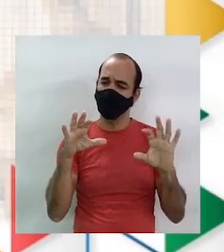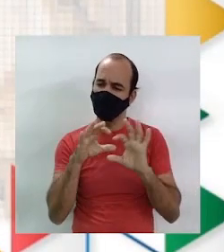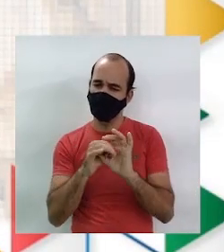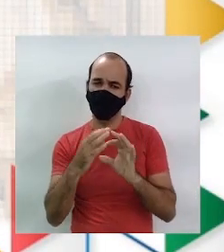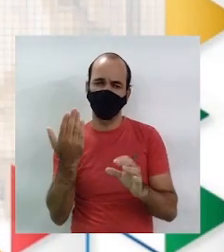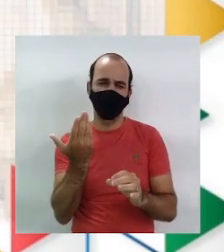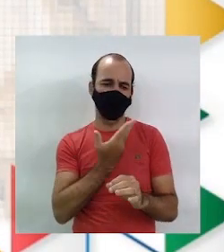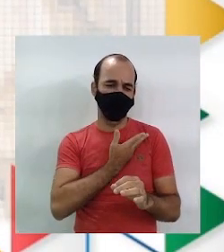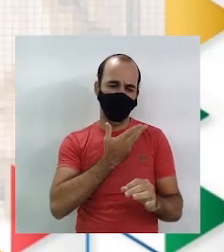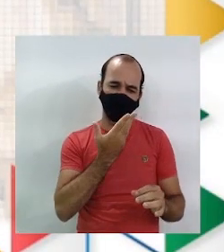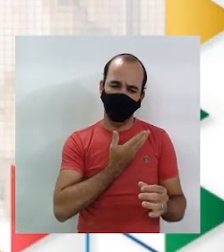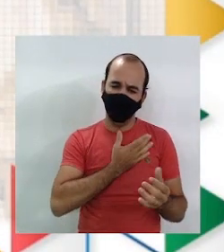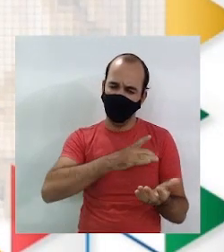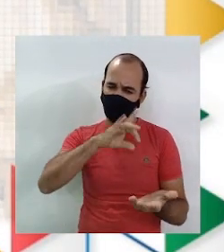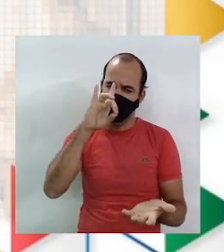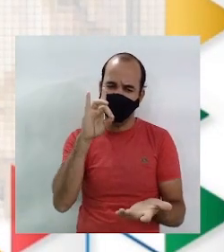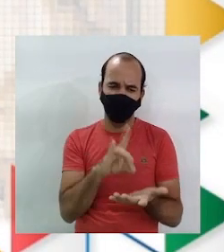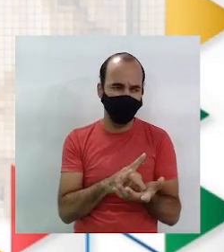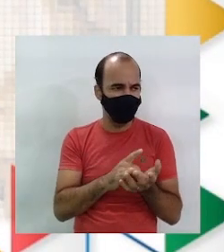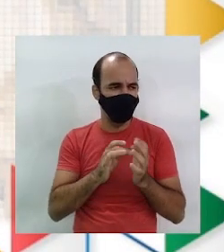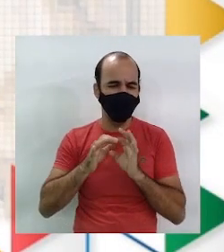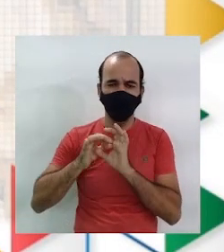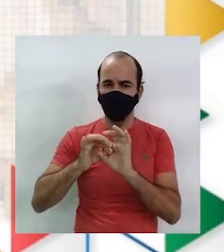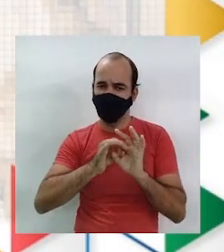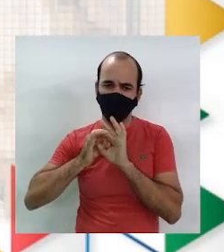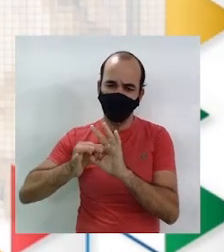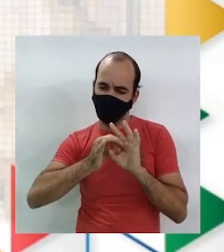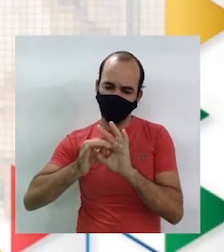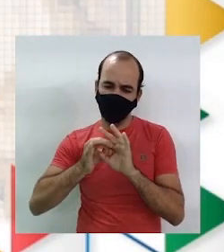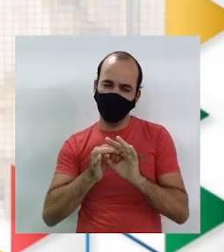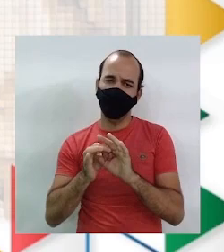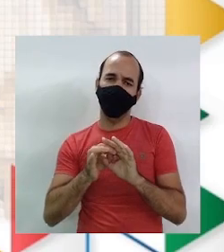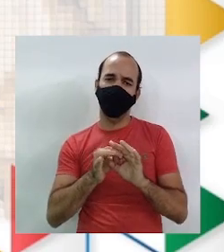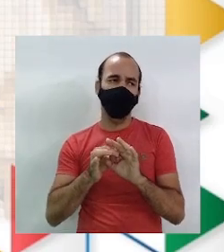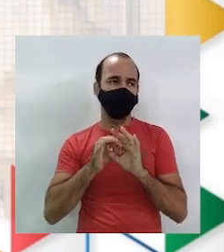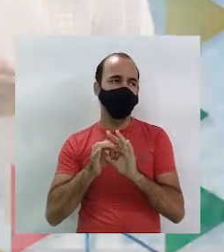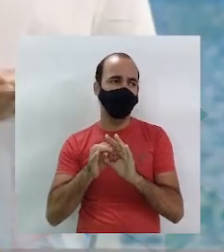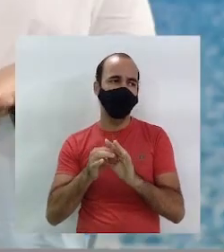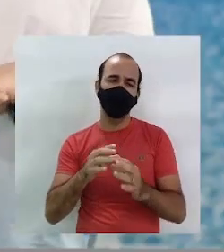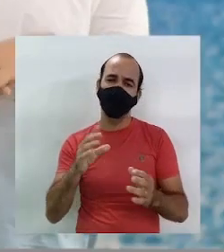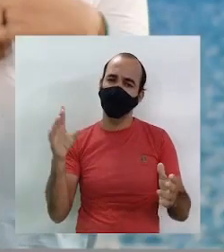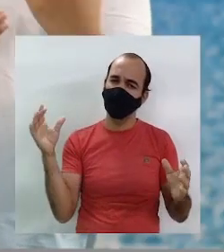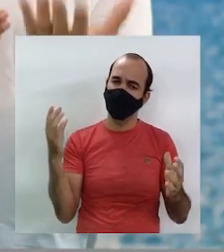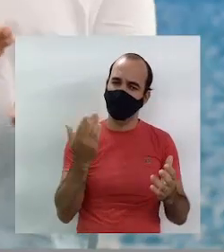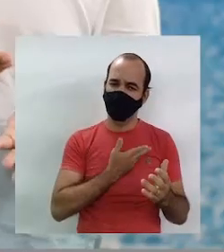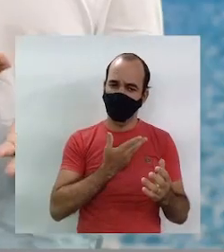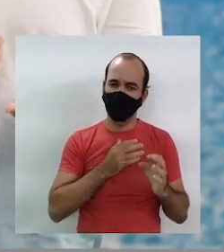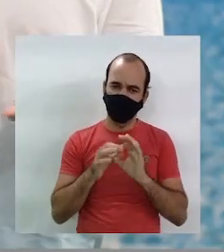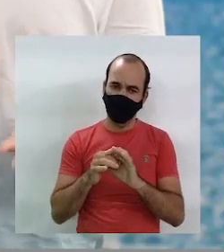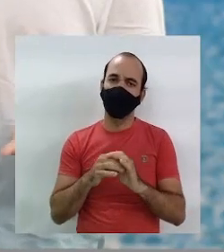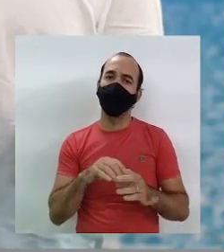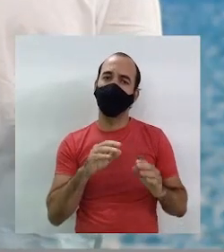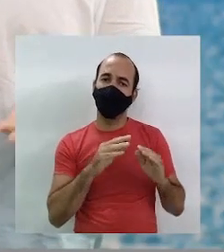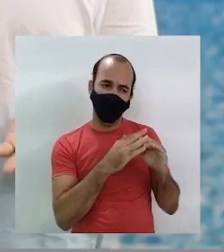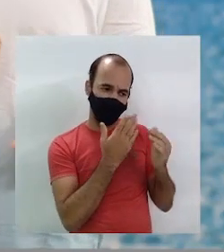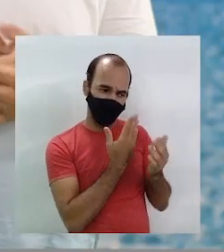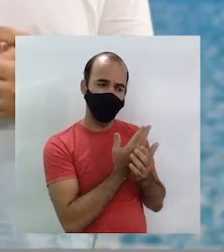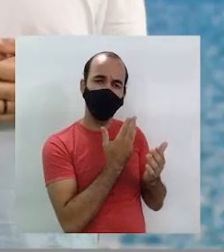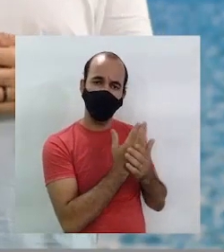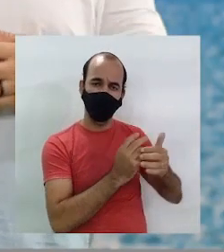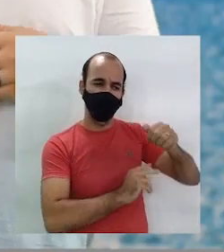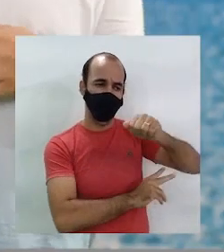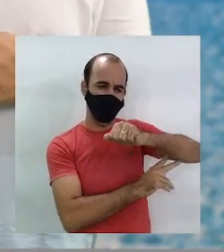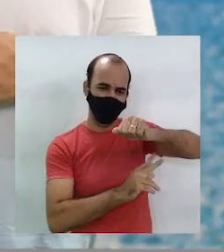Brenan. Eles eram amigos, eles não estudavam na mesma escola. Ariano Suassuna estudou no ginásio pernambucano, Certo.